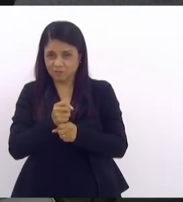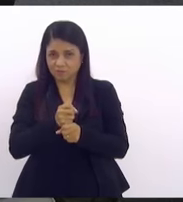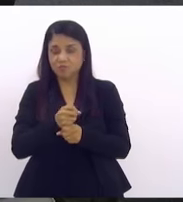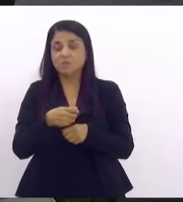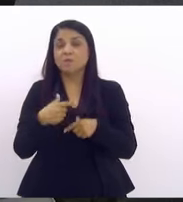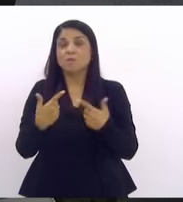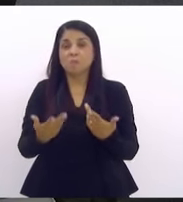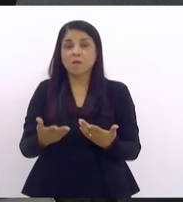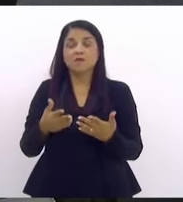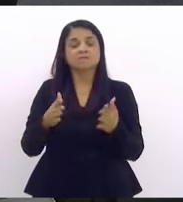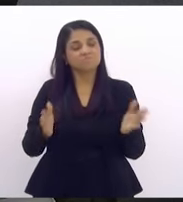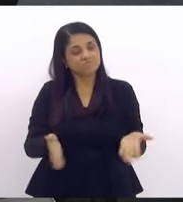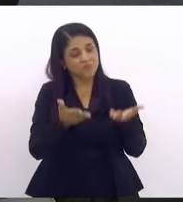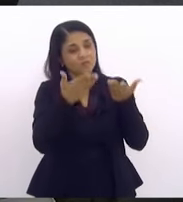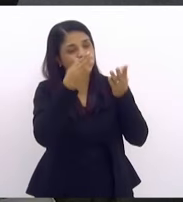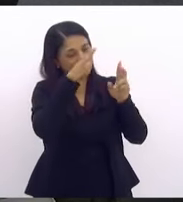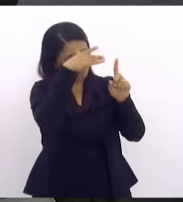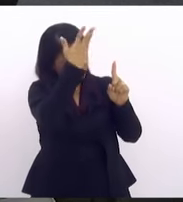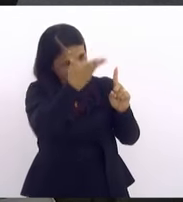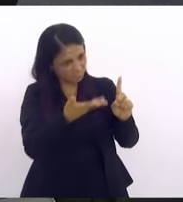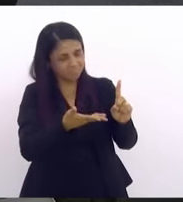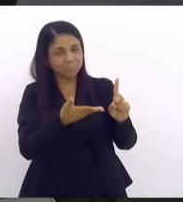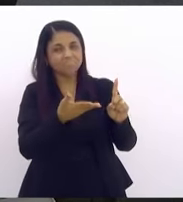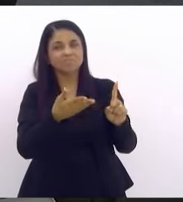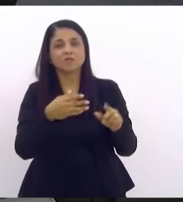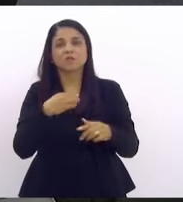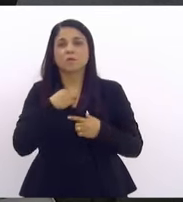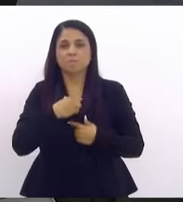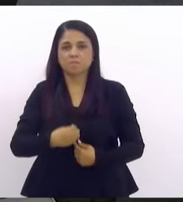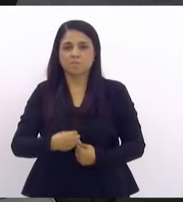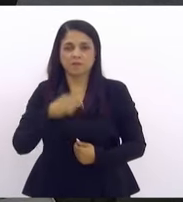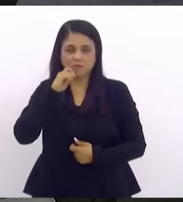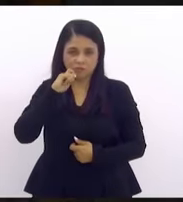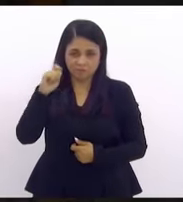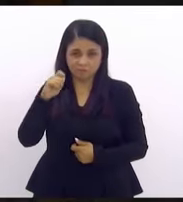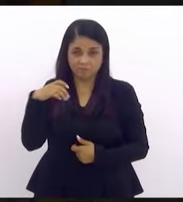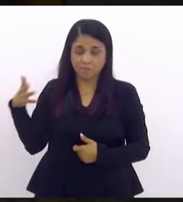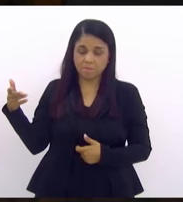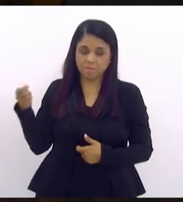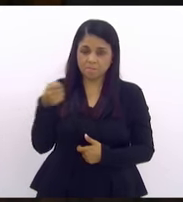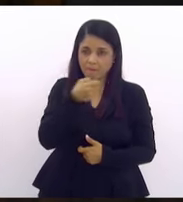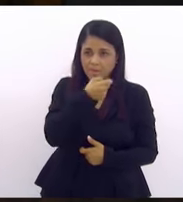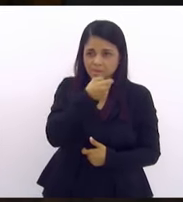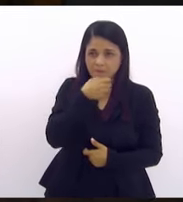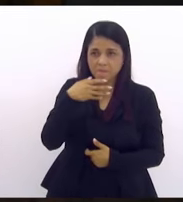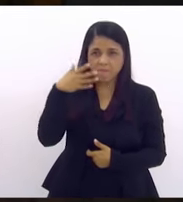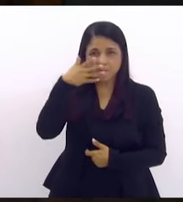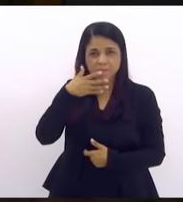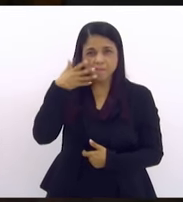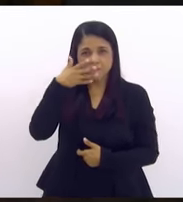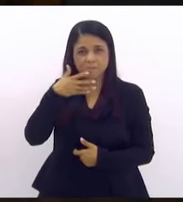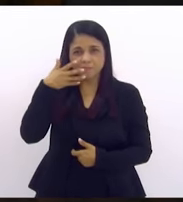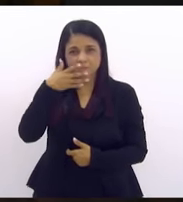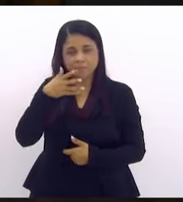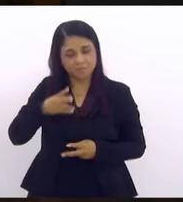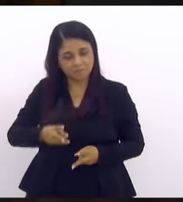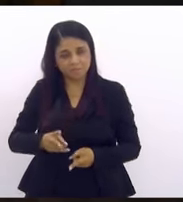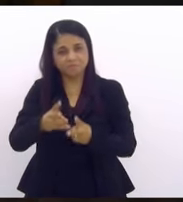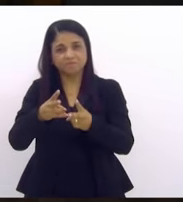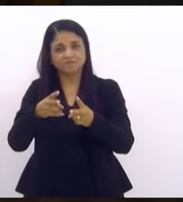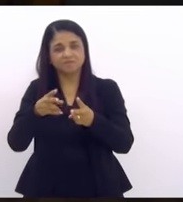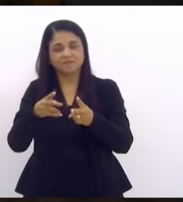pessoas como o senhor com a medalha Tiradentes Então eu vou passar a palavra agora para que possamos dar